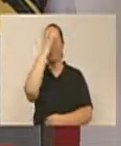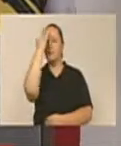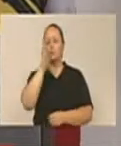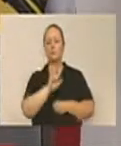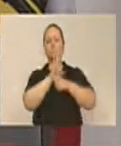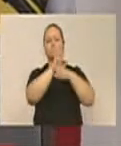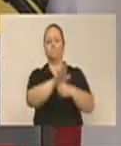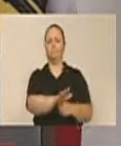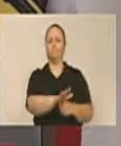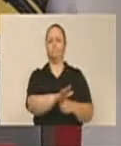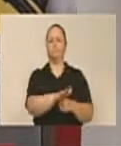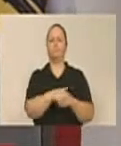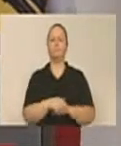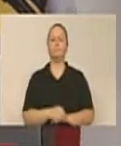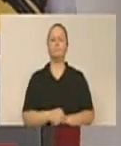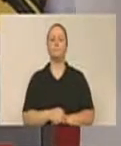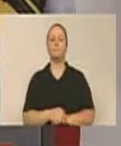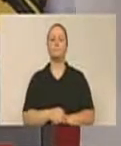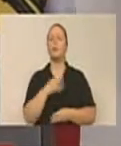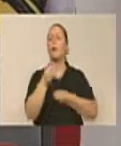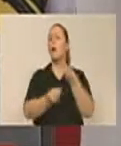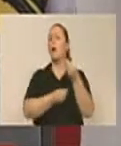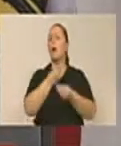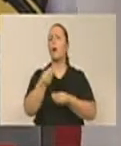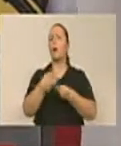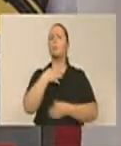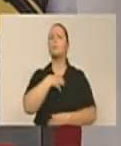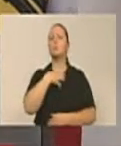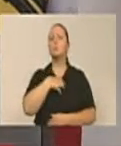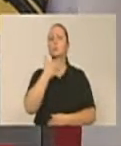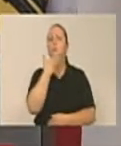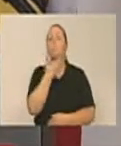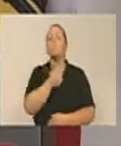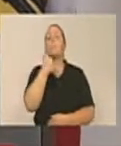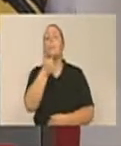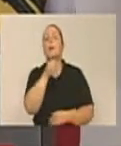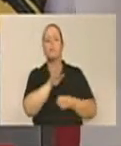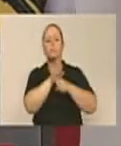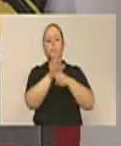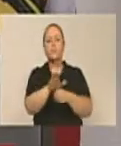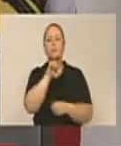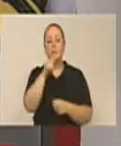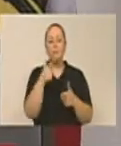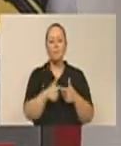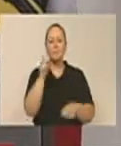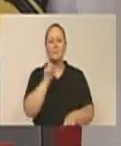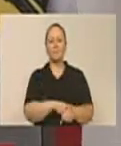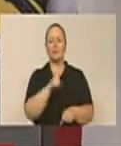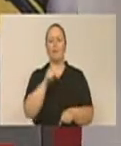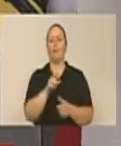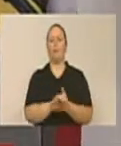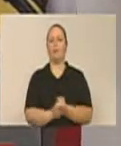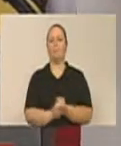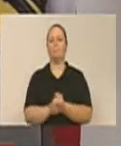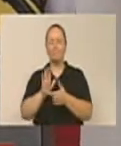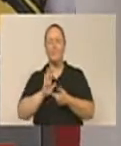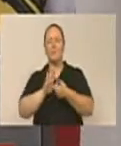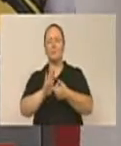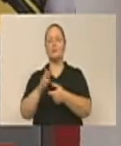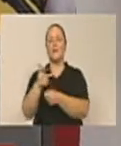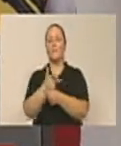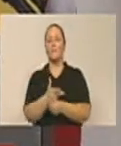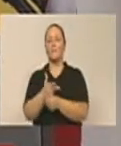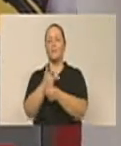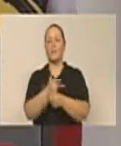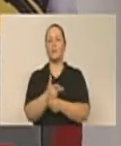E para mostrar um pouquinho como a melhor forma de ajudar uma pessoa com epilepsia, eu gostaria de mostrar um vídeo, que as